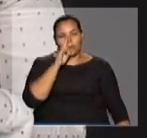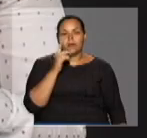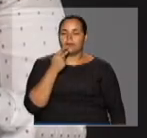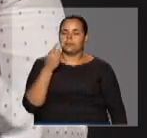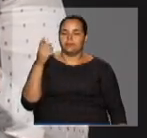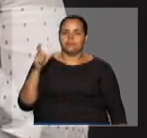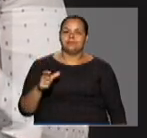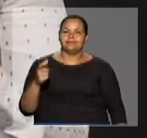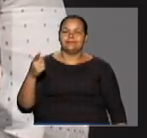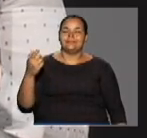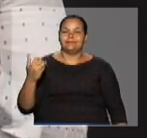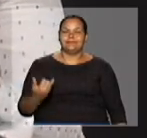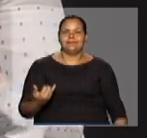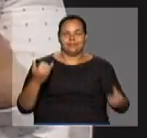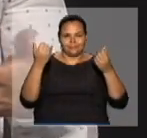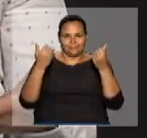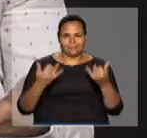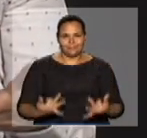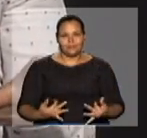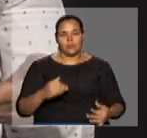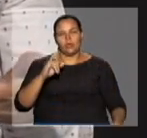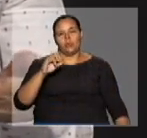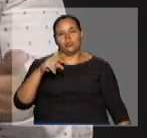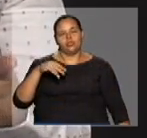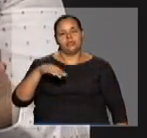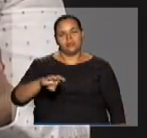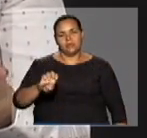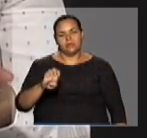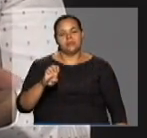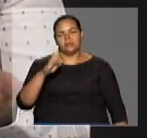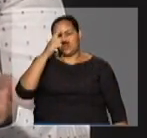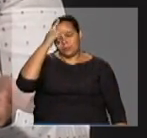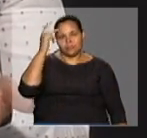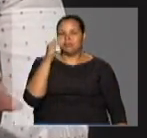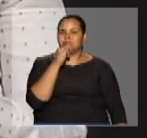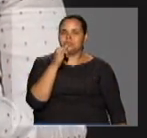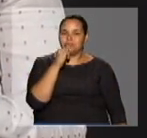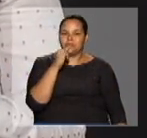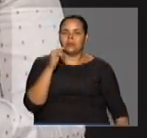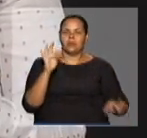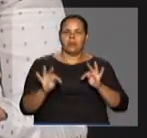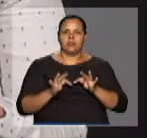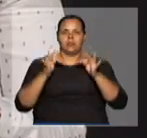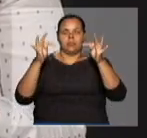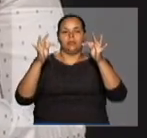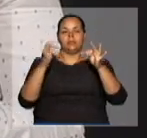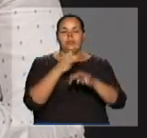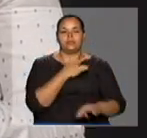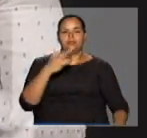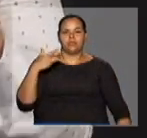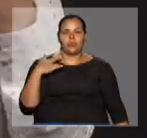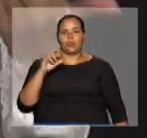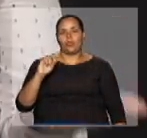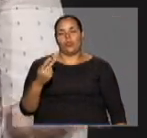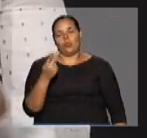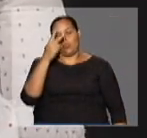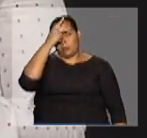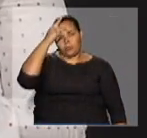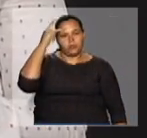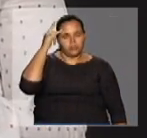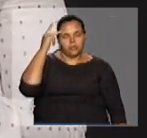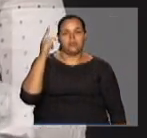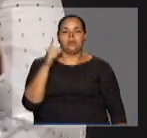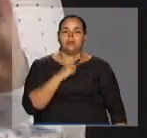como o senhor falou, nessa questão da imunidade? Uma pessoa, por exemplo, que faça um tratamento de saúde, ou uma